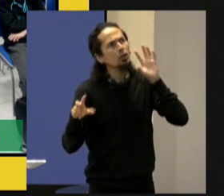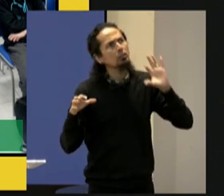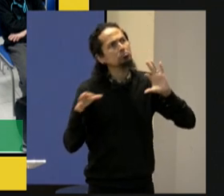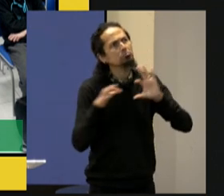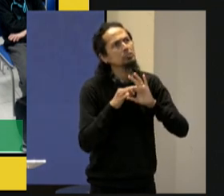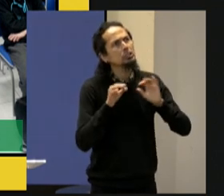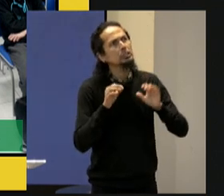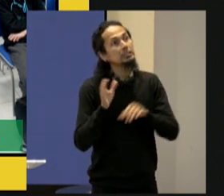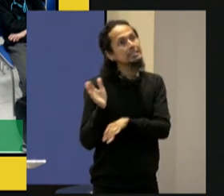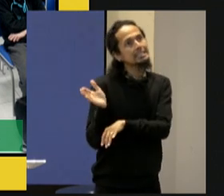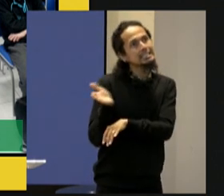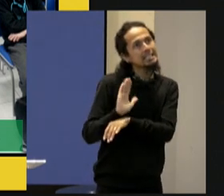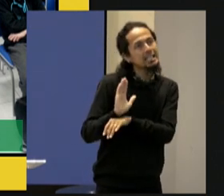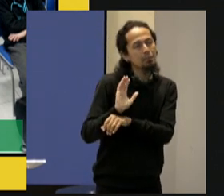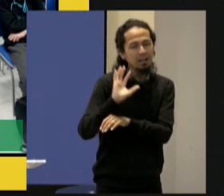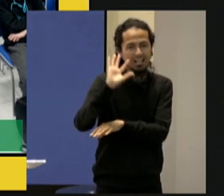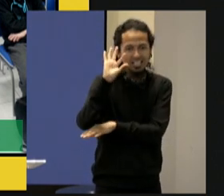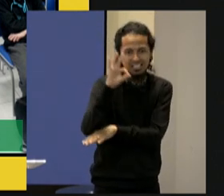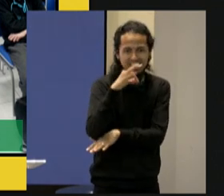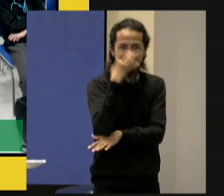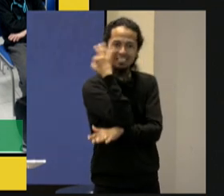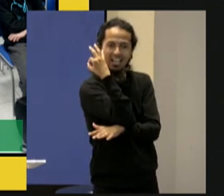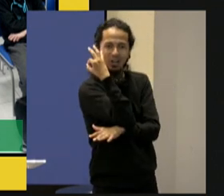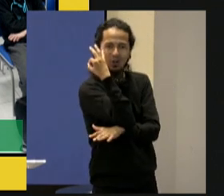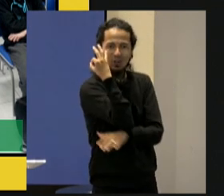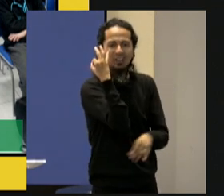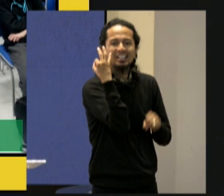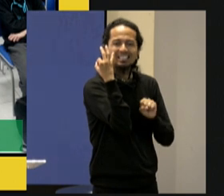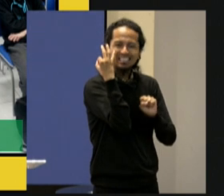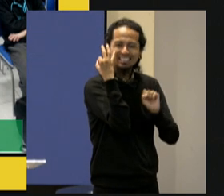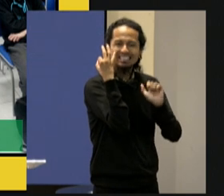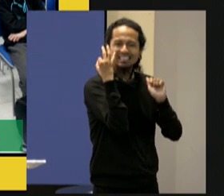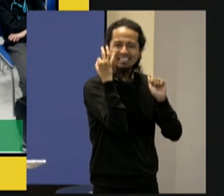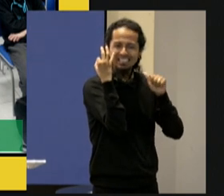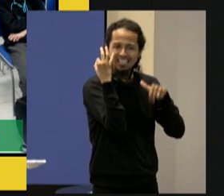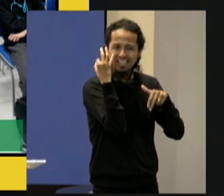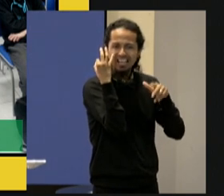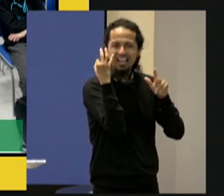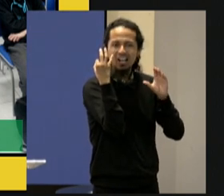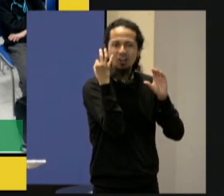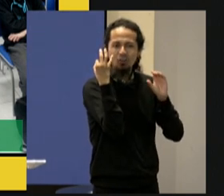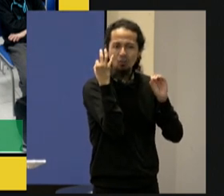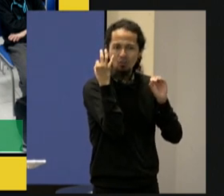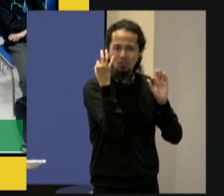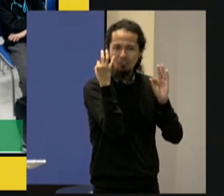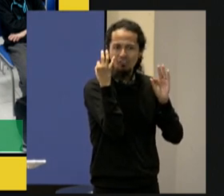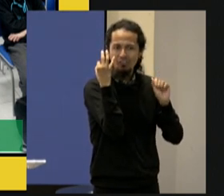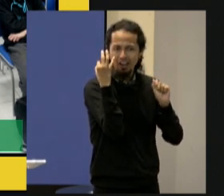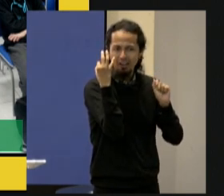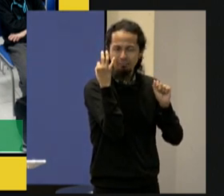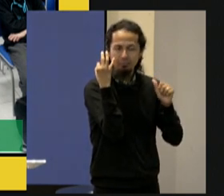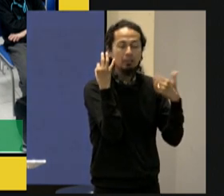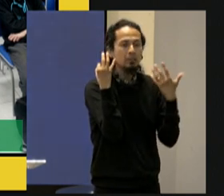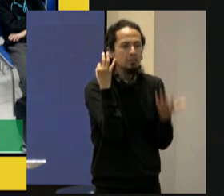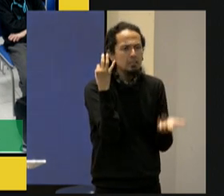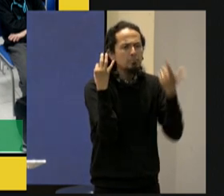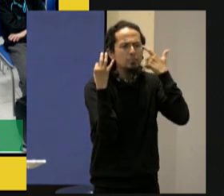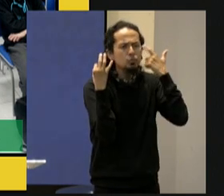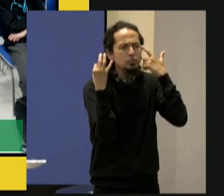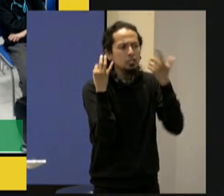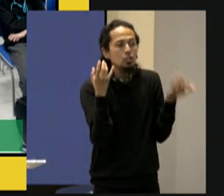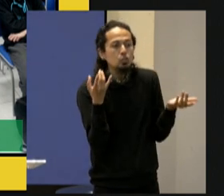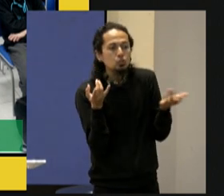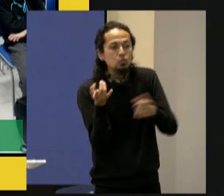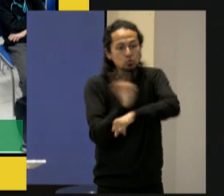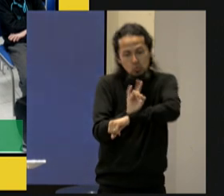Sankofa era, né, pensando filmes, curta-metragens, onde a gente trabalha com o cinema negro. Os estudantes